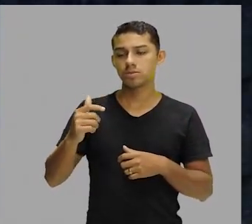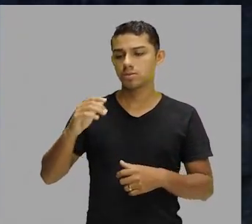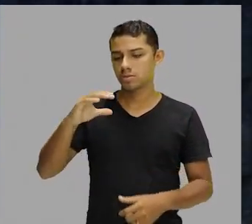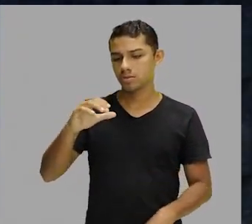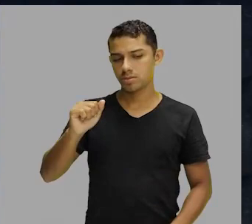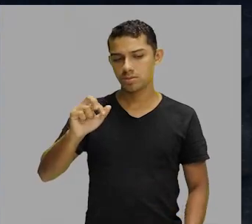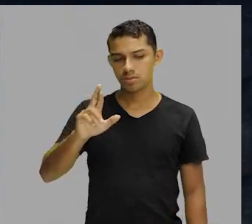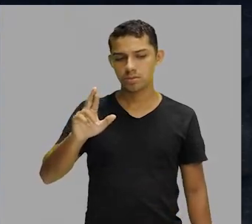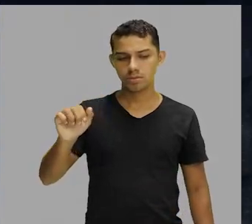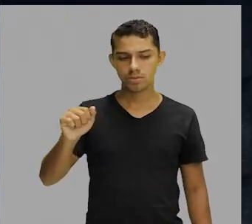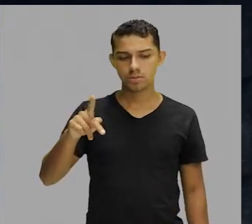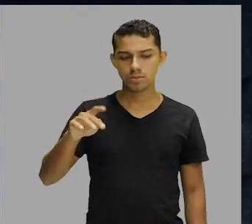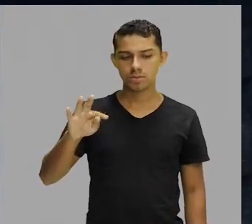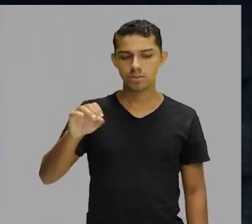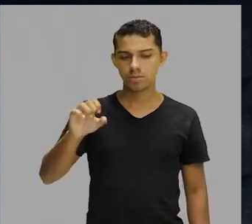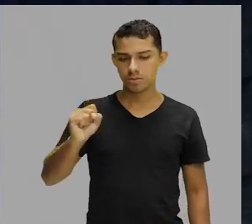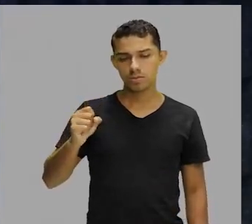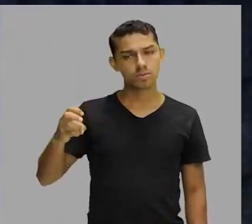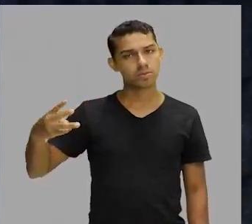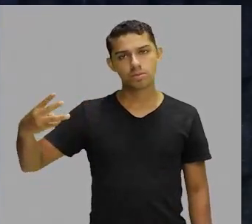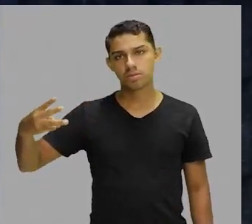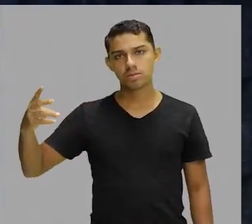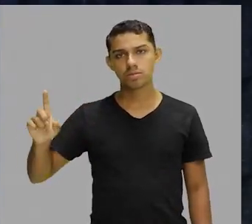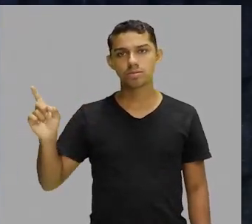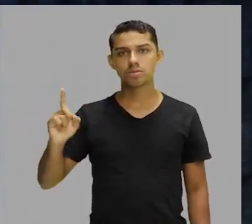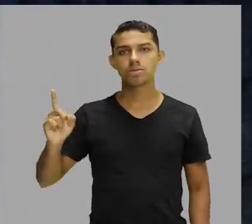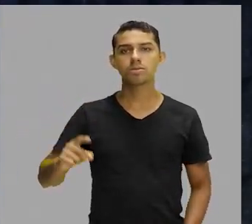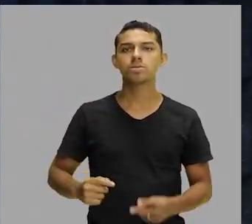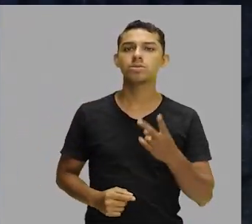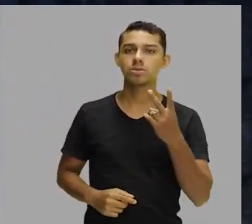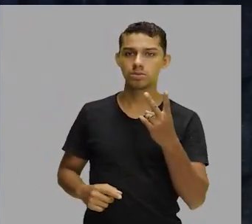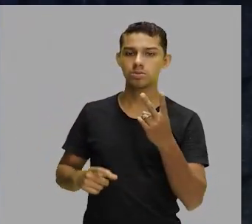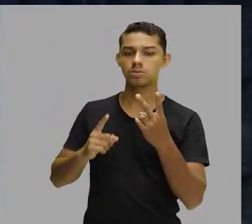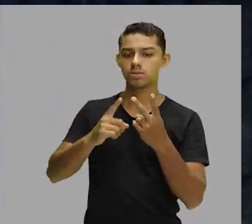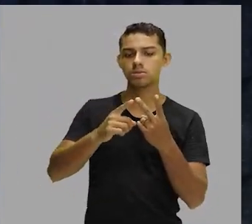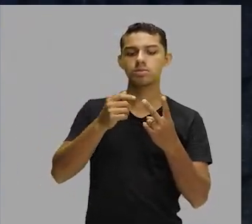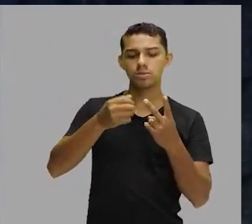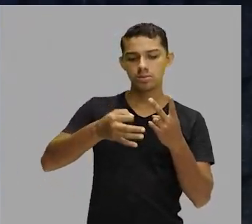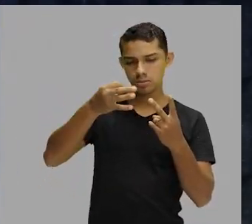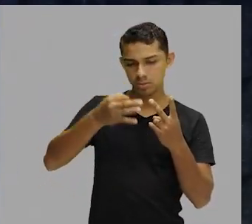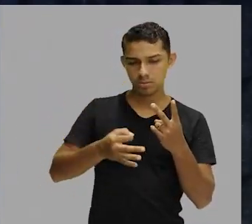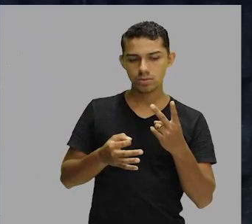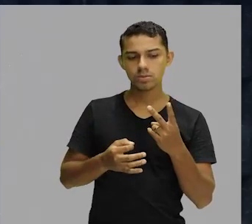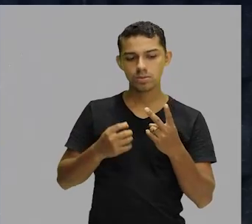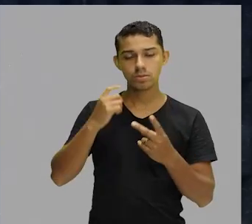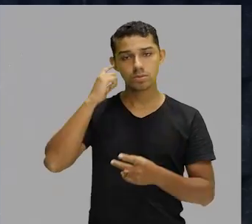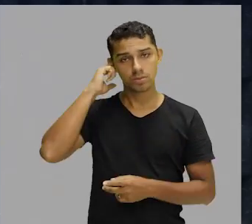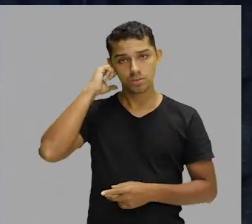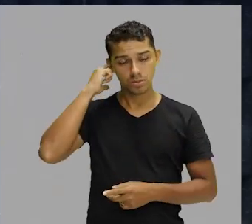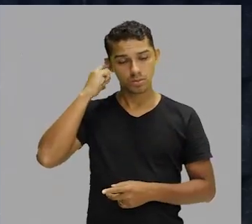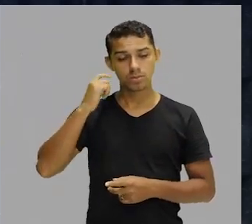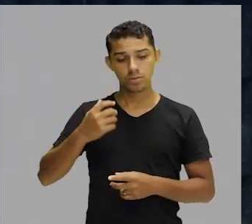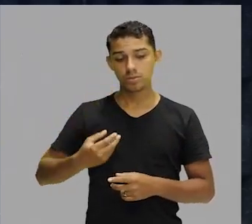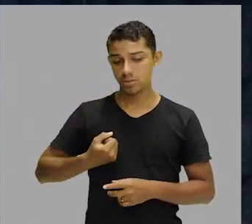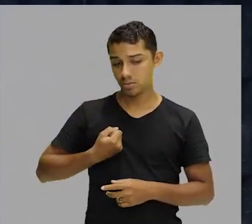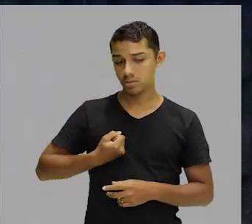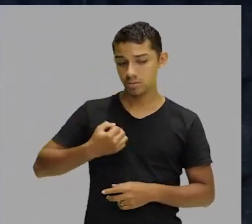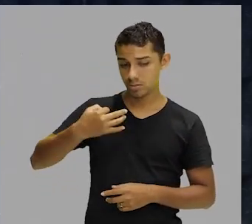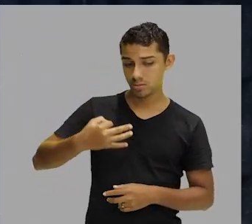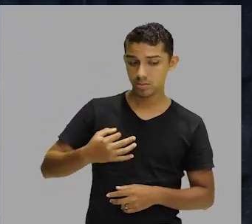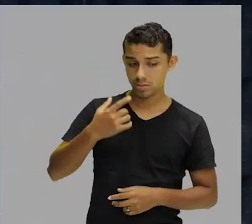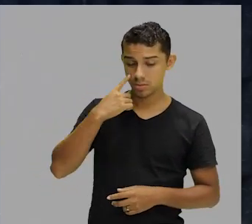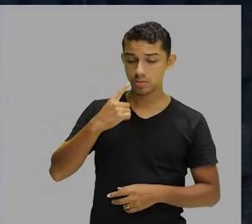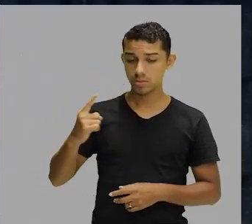carrapatos. Então, o 3 já não vai entrar. Então, consequentemente, para uma pirâmide de número,